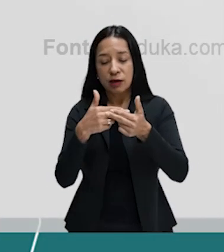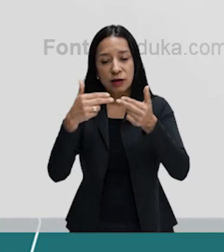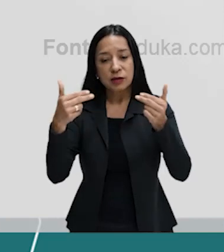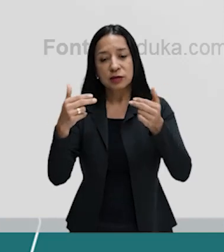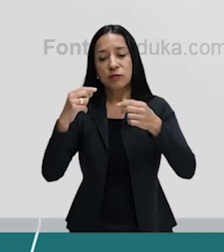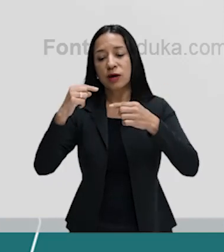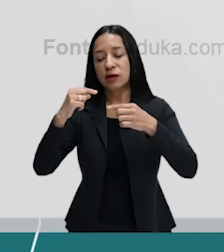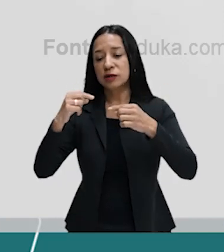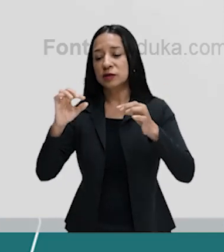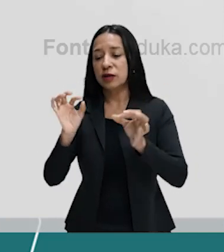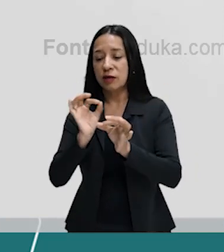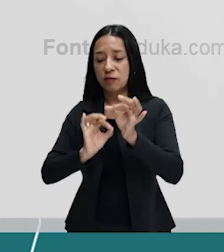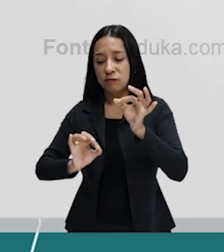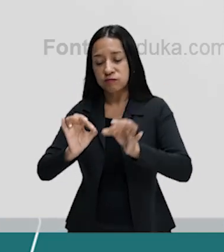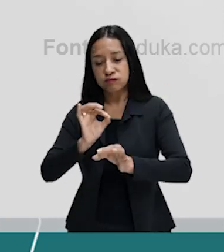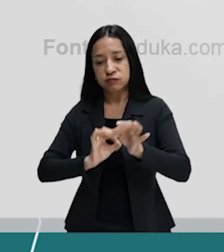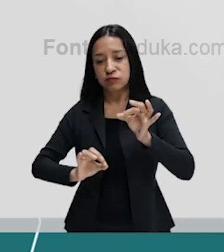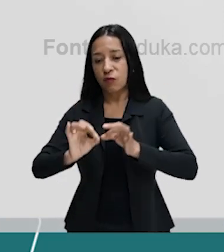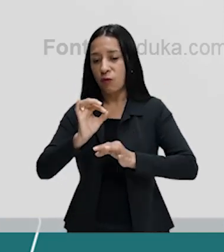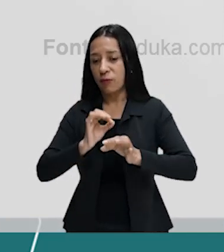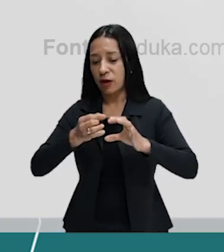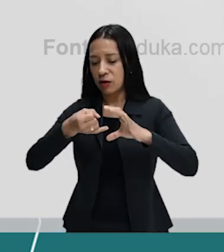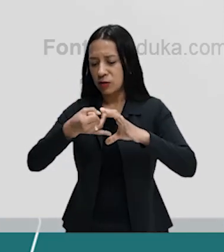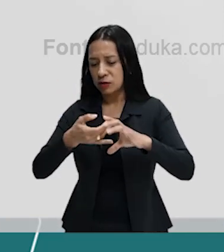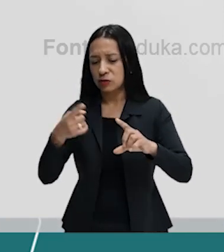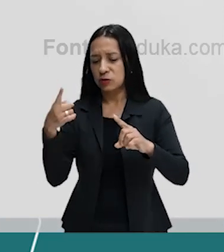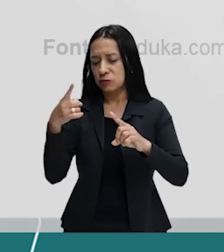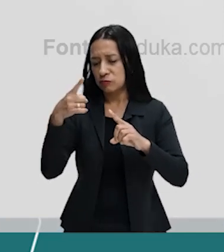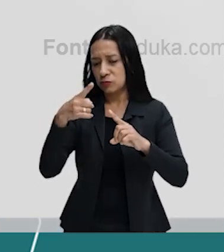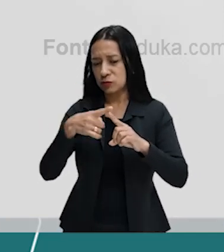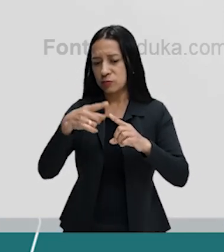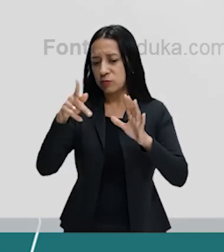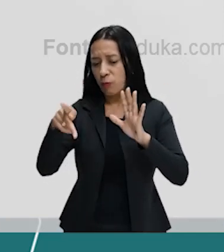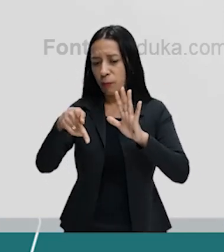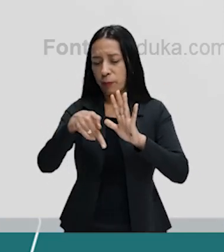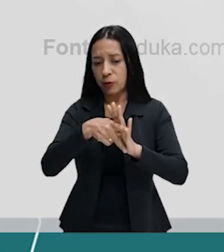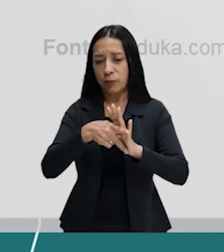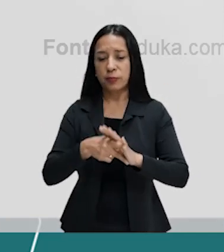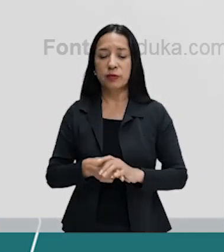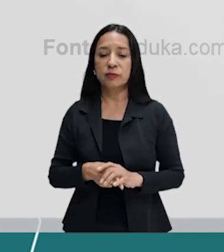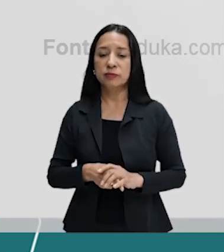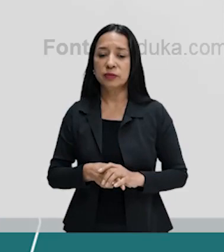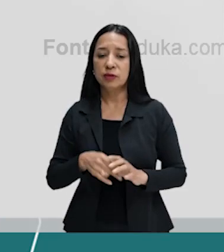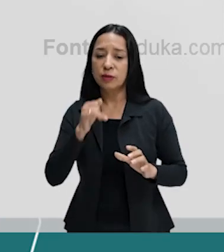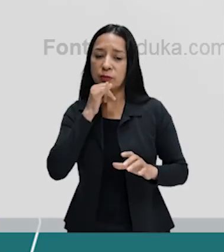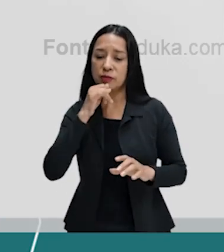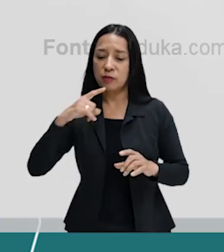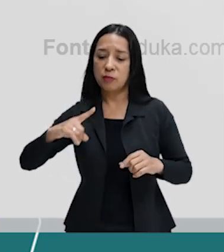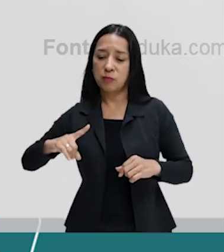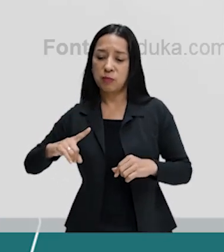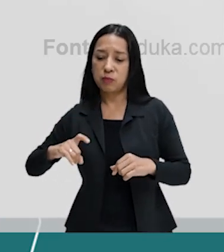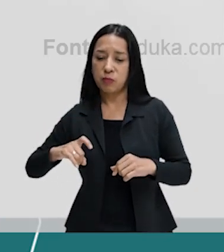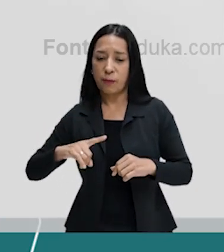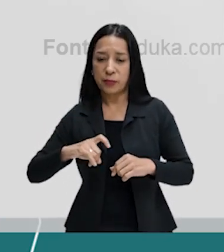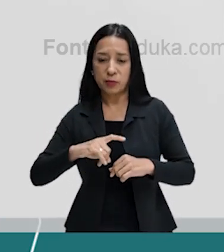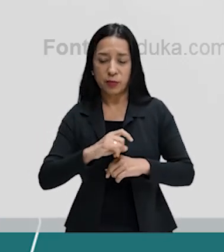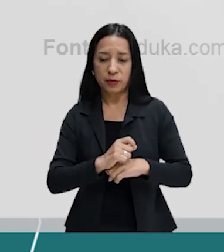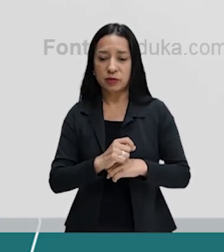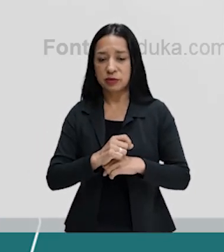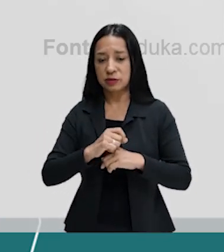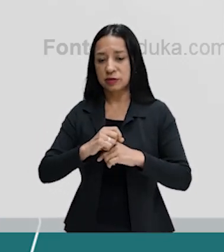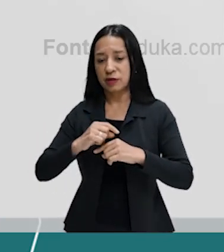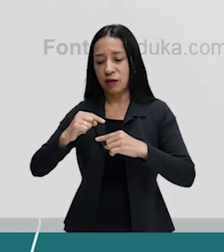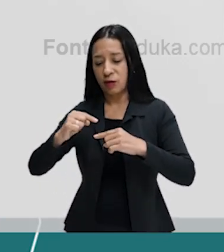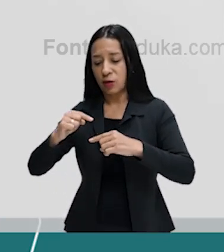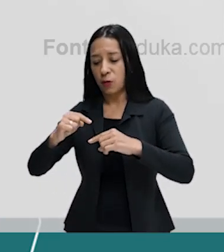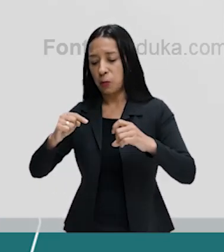anéis, né? É uma característica típica deles. Esses anéis a gente encontra, por exemplo, nas minhocas, nas sanguessugas. Tá?